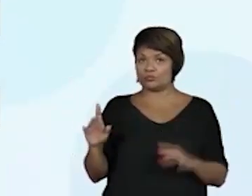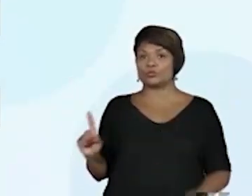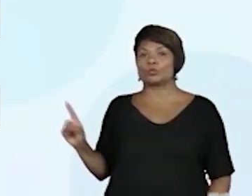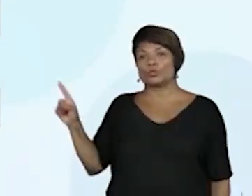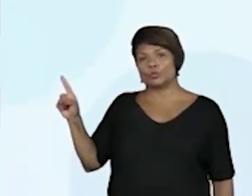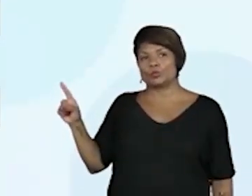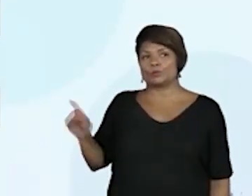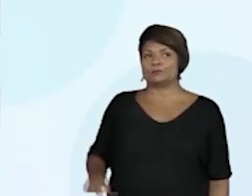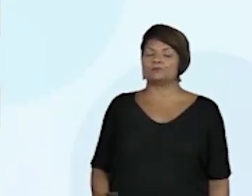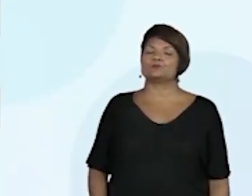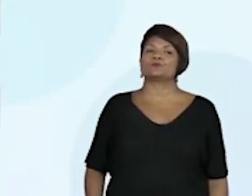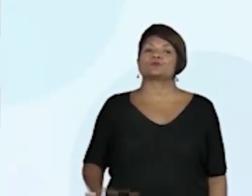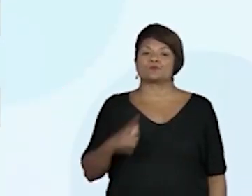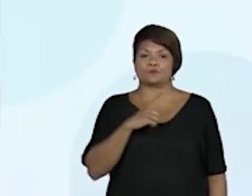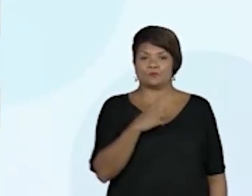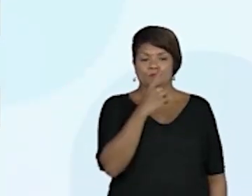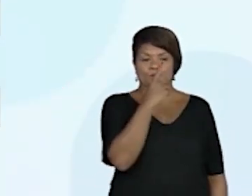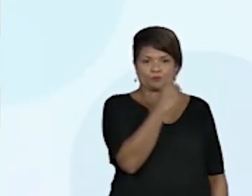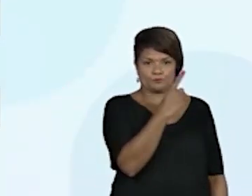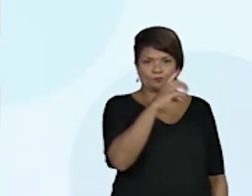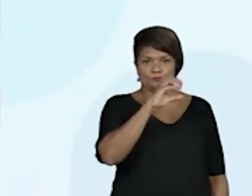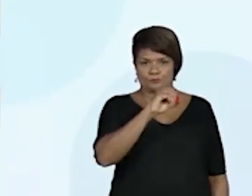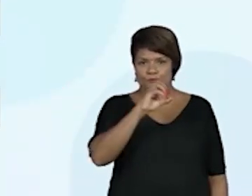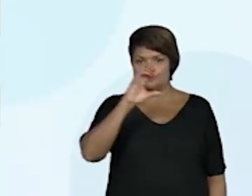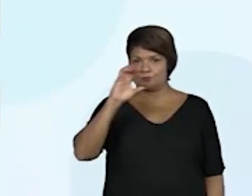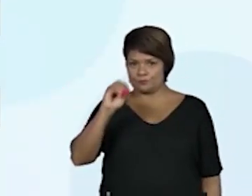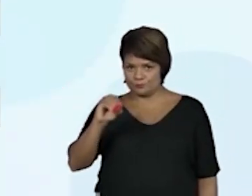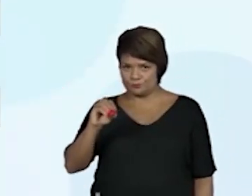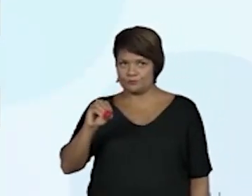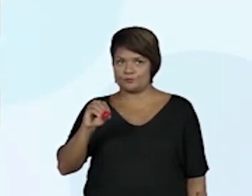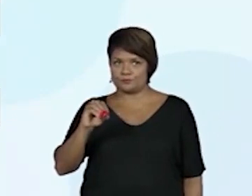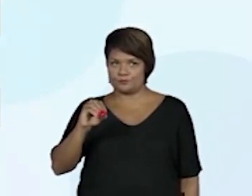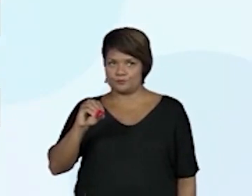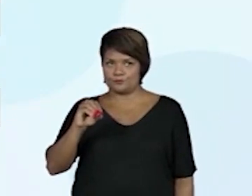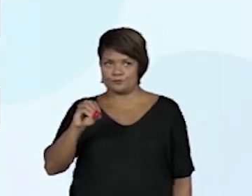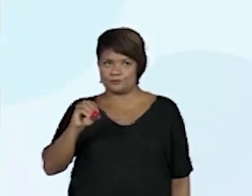ler com a criançada. 100,